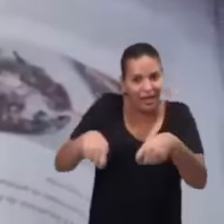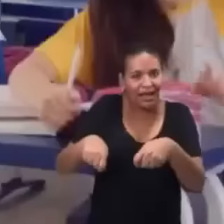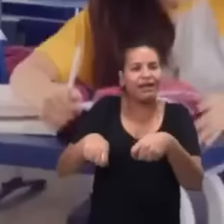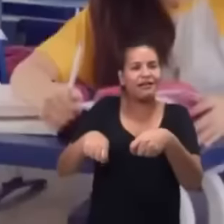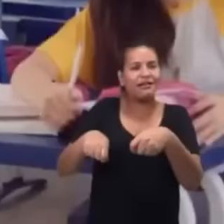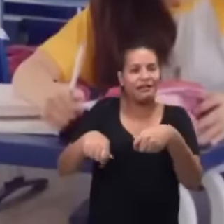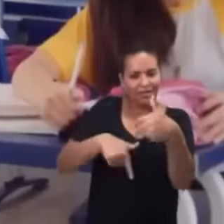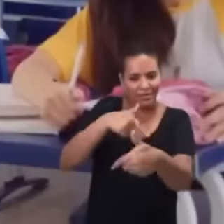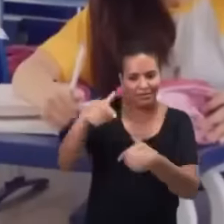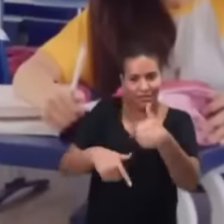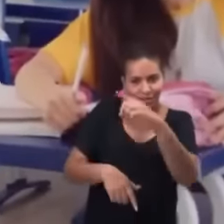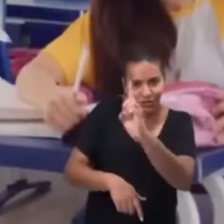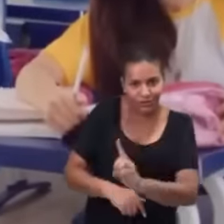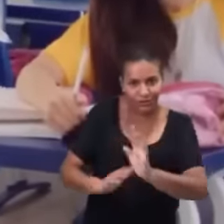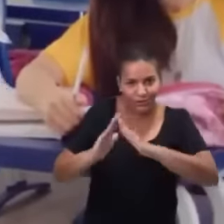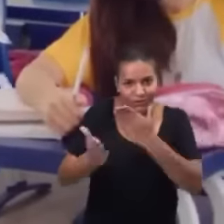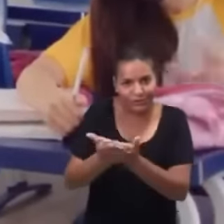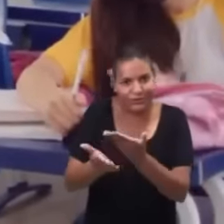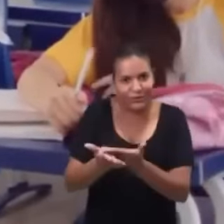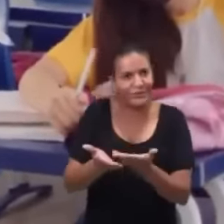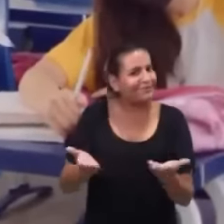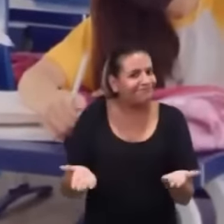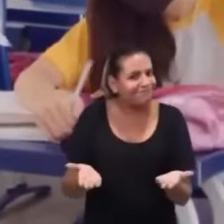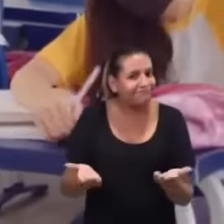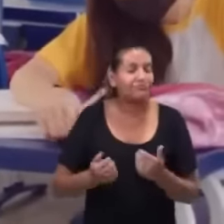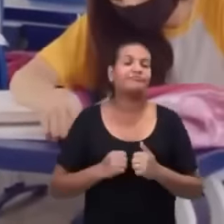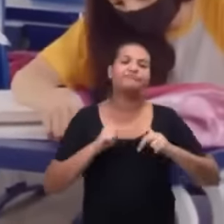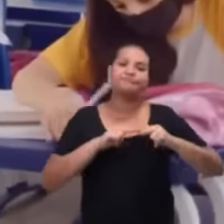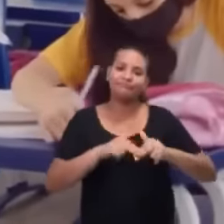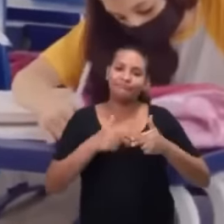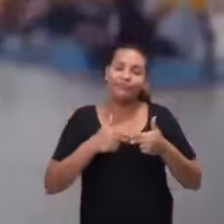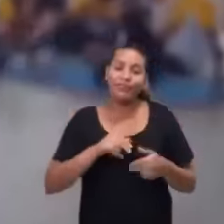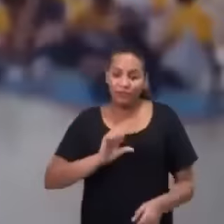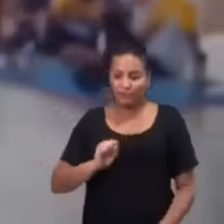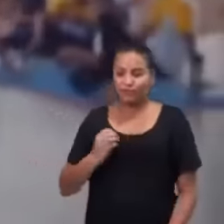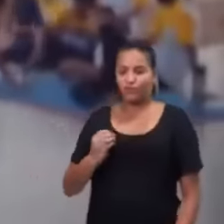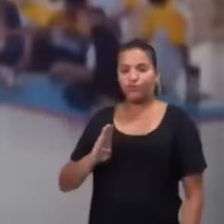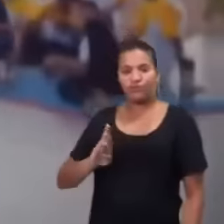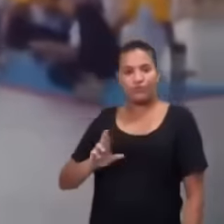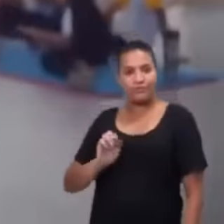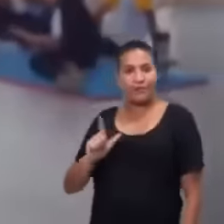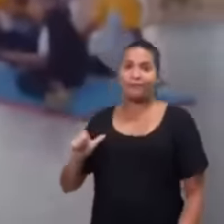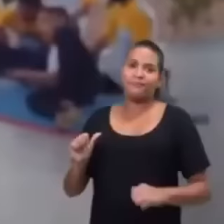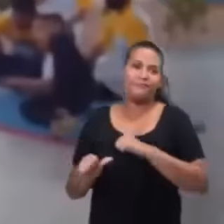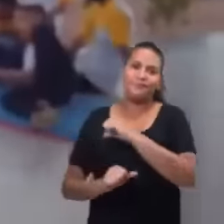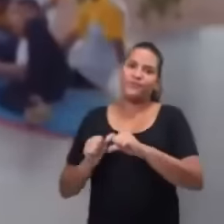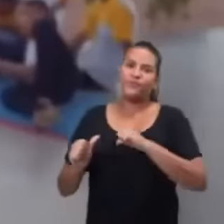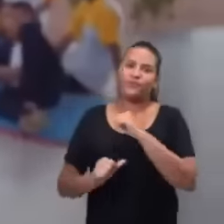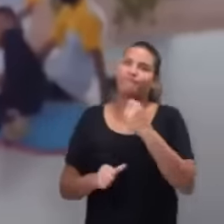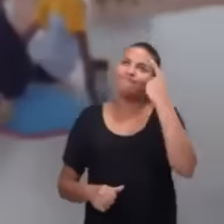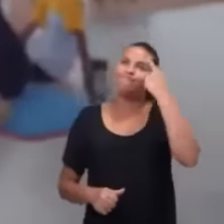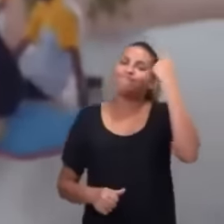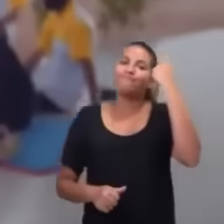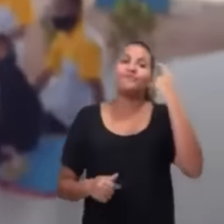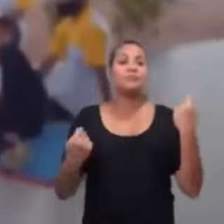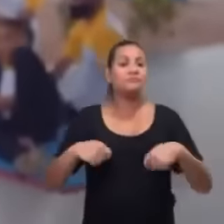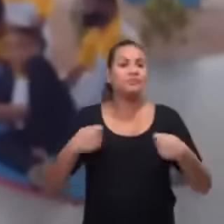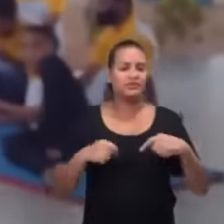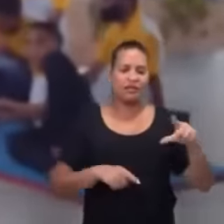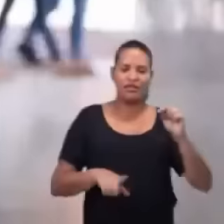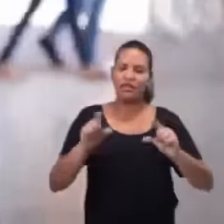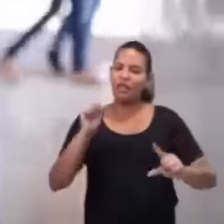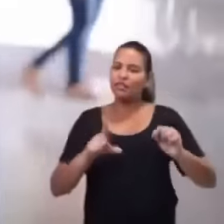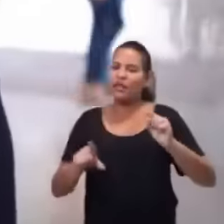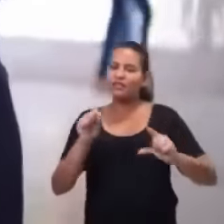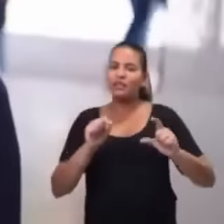na escola. Por isso, o processo criterioso e a seleção formativa de diretores de Sobral, que checam as competências técnicas dos candidatos